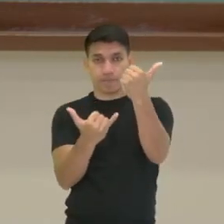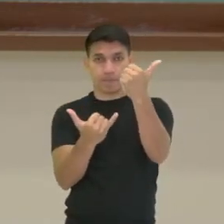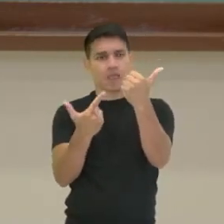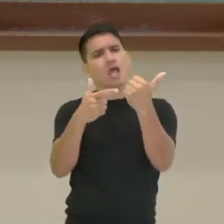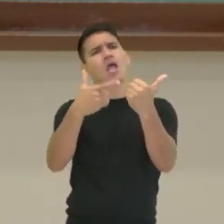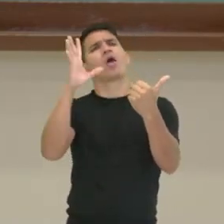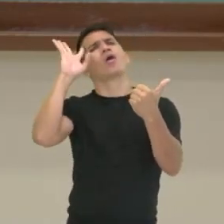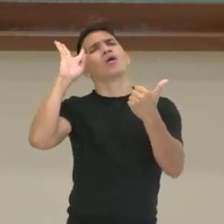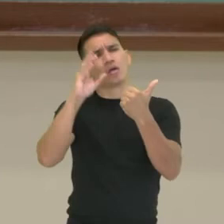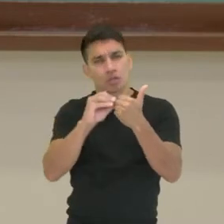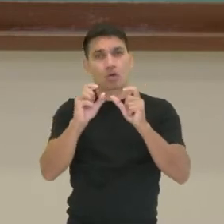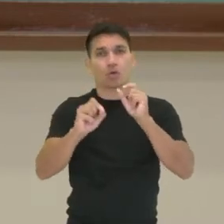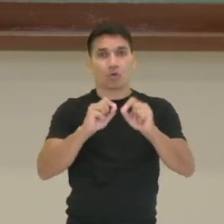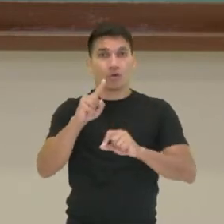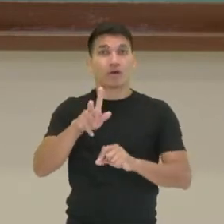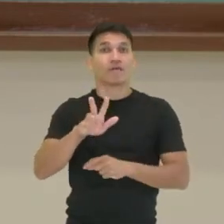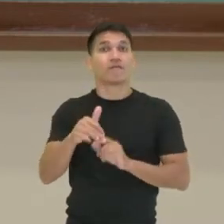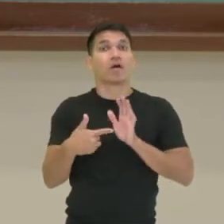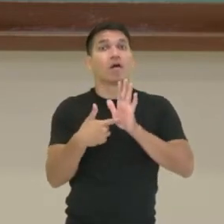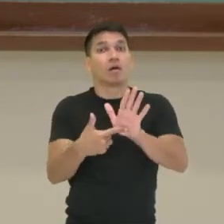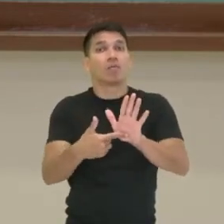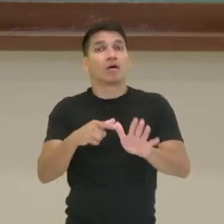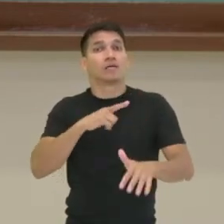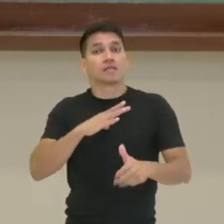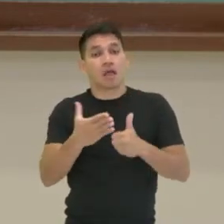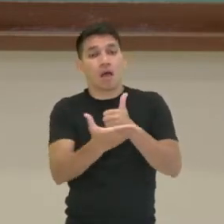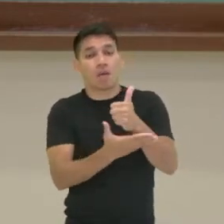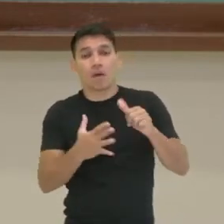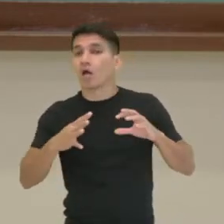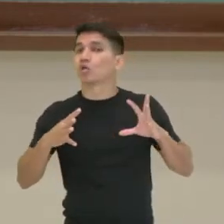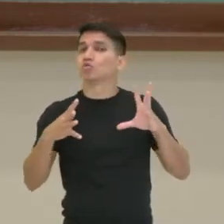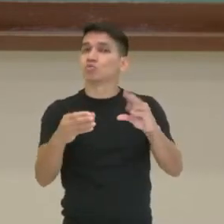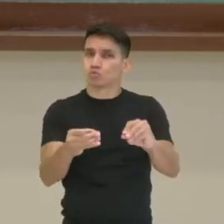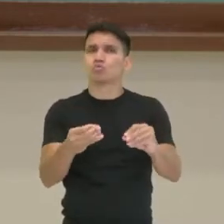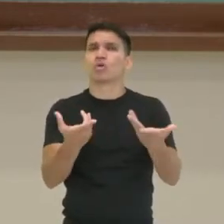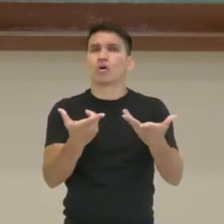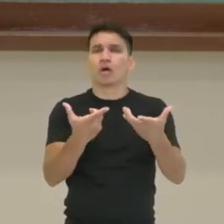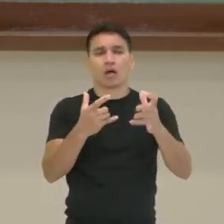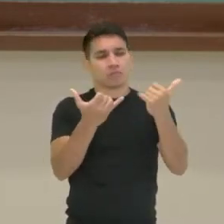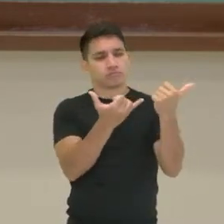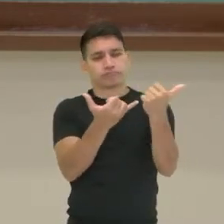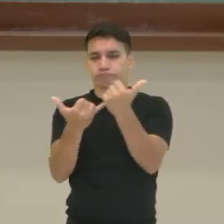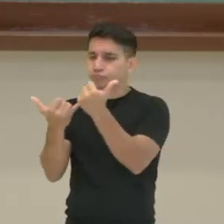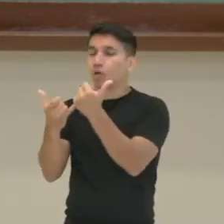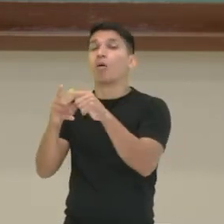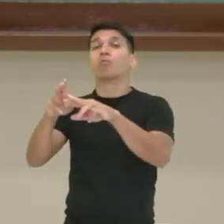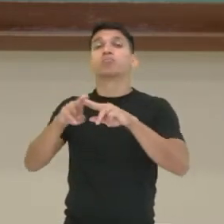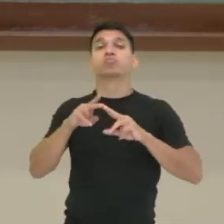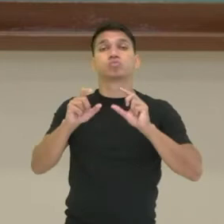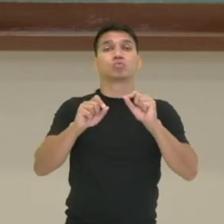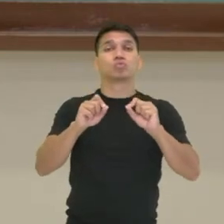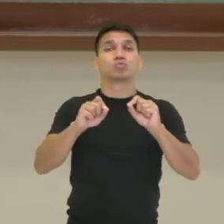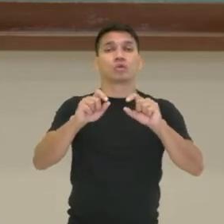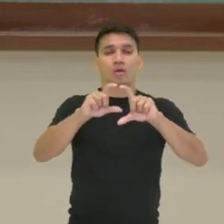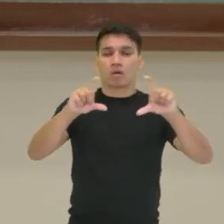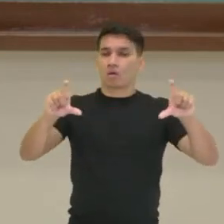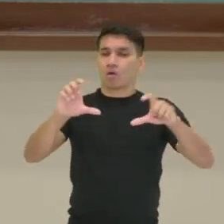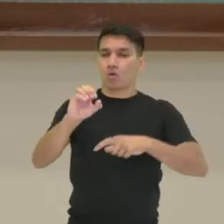reconheço, ela vai ter a base de toda a oração. Por isso que ela ganha esse nome,